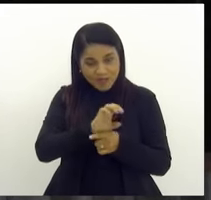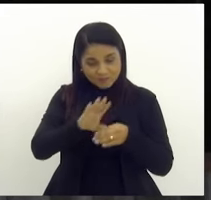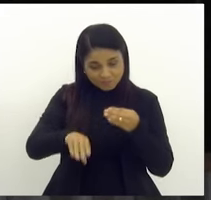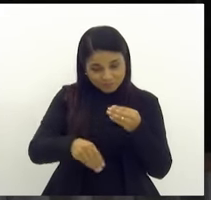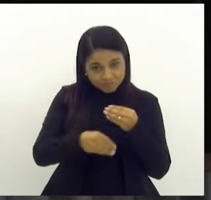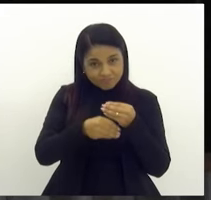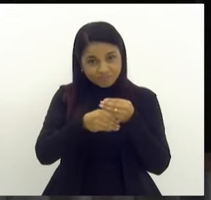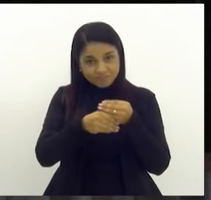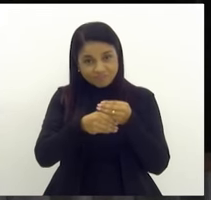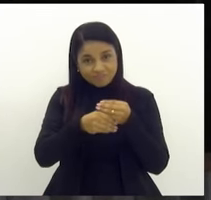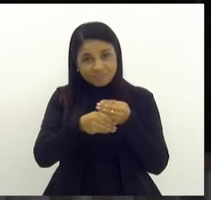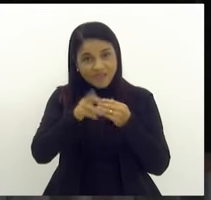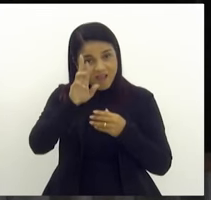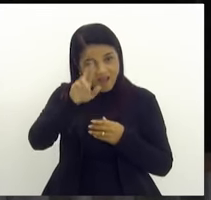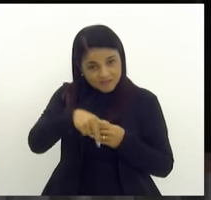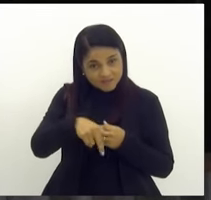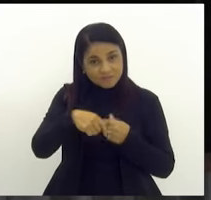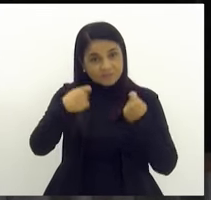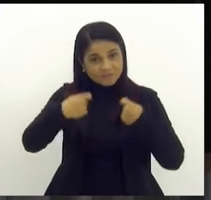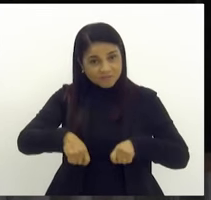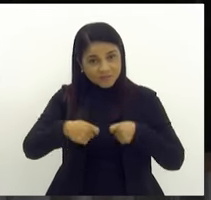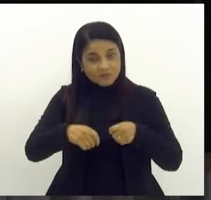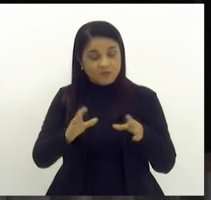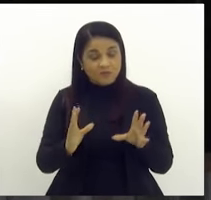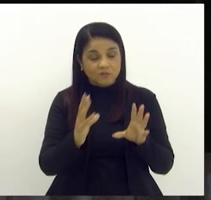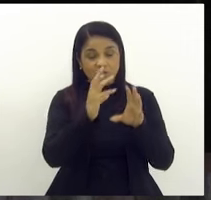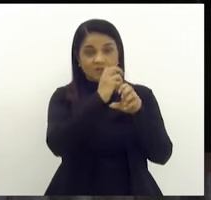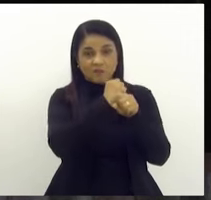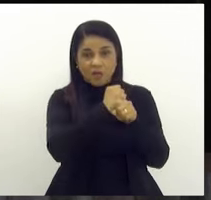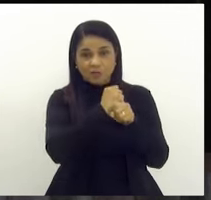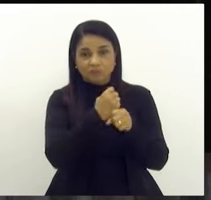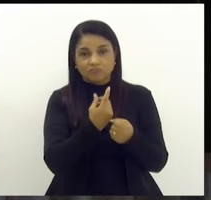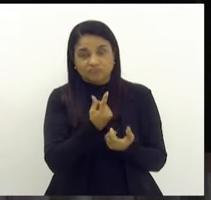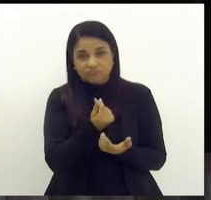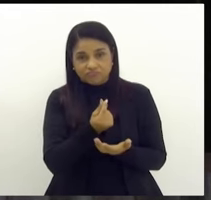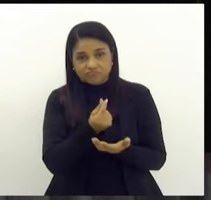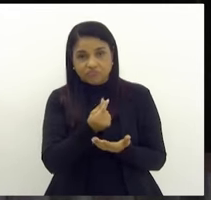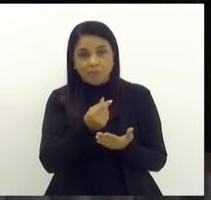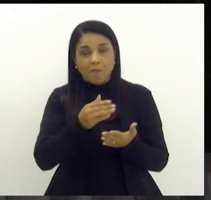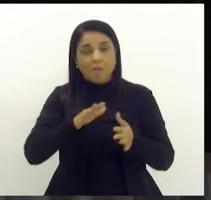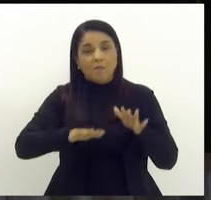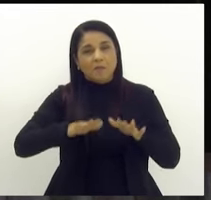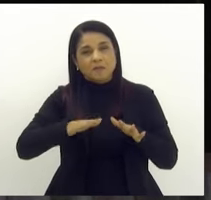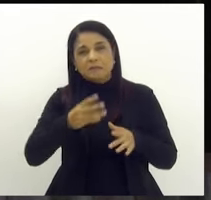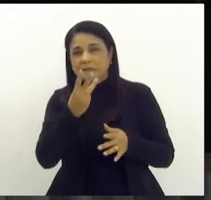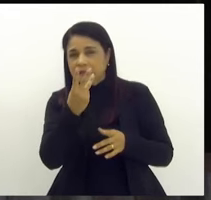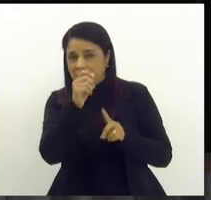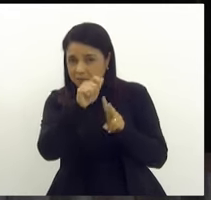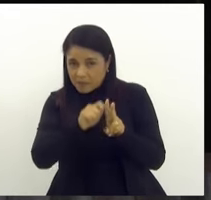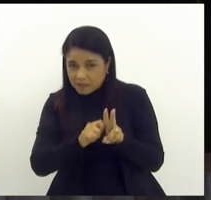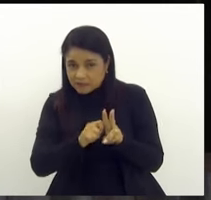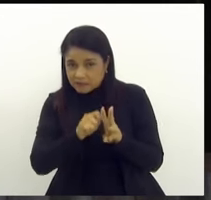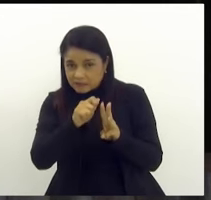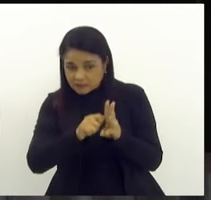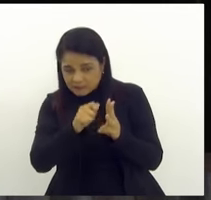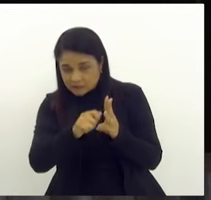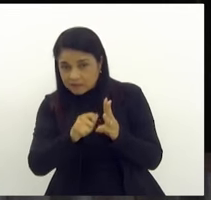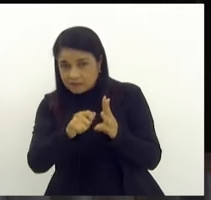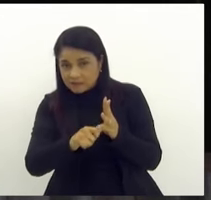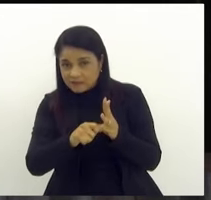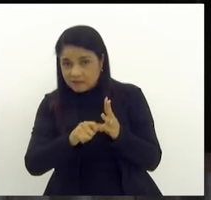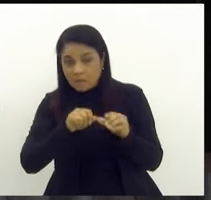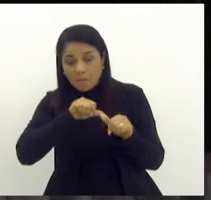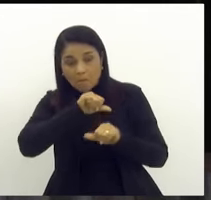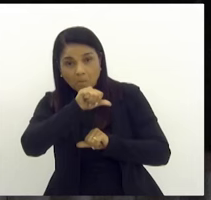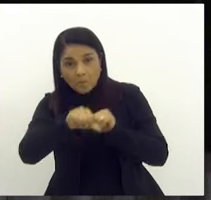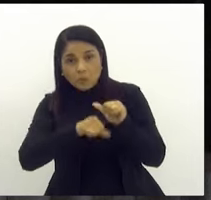Razão necessária para manter o saldo financeiro equivalente na média móvel dos últimos TR meses tá mudando tá